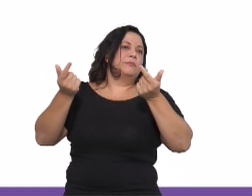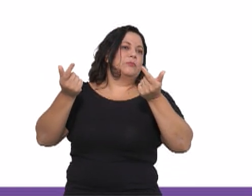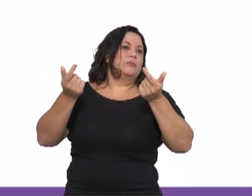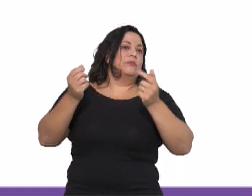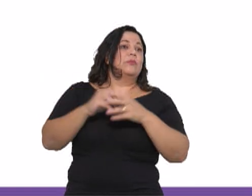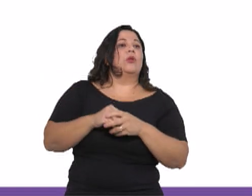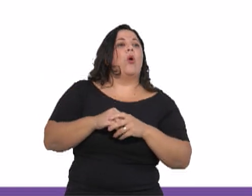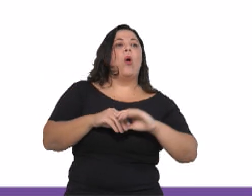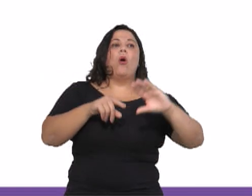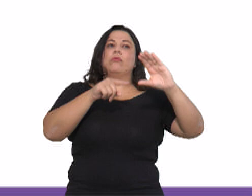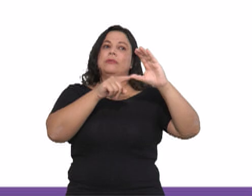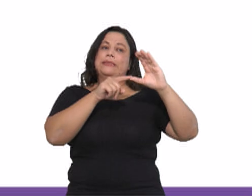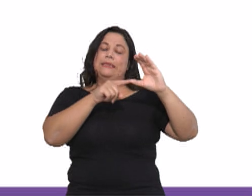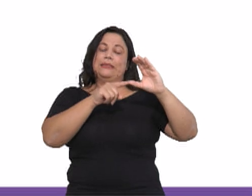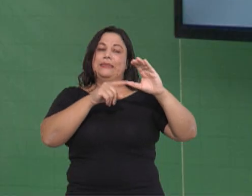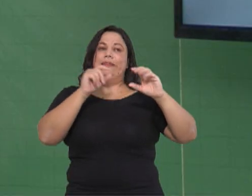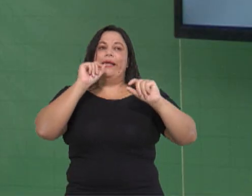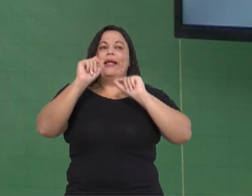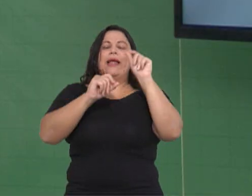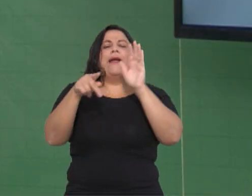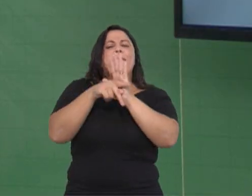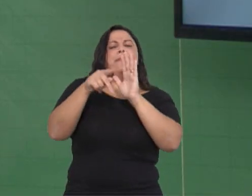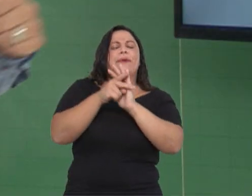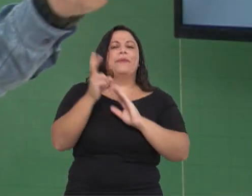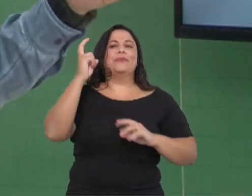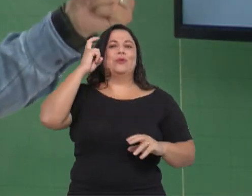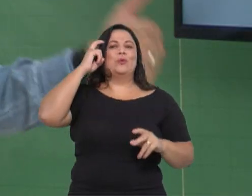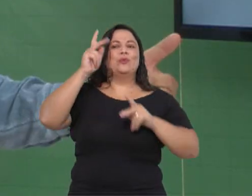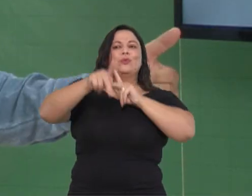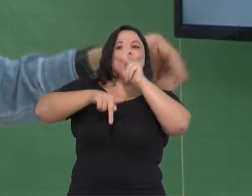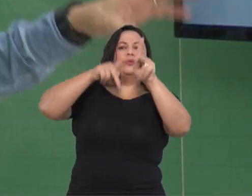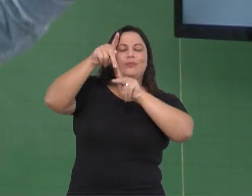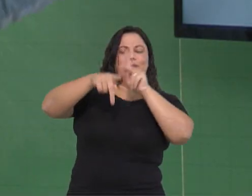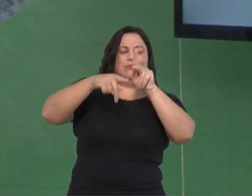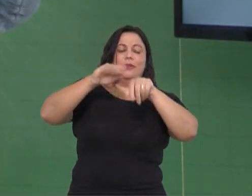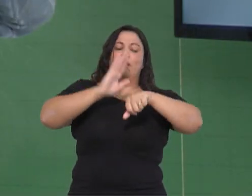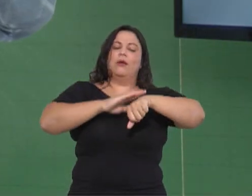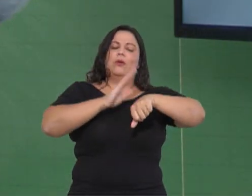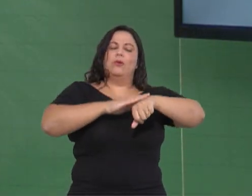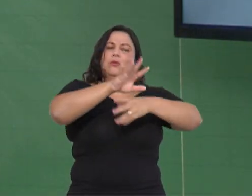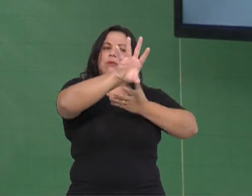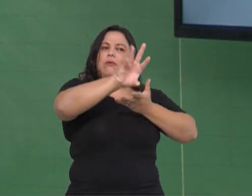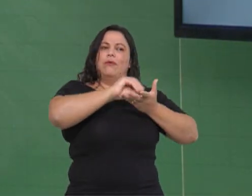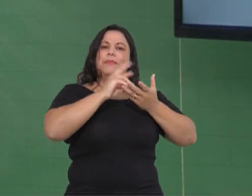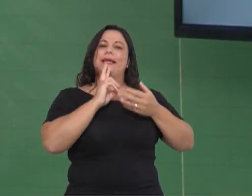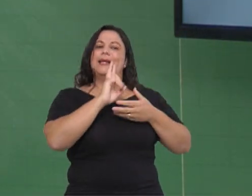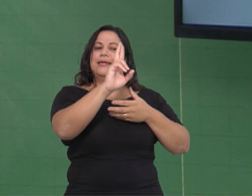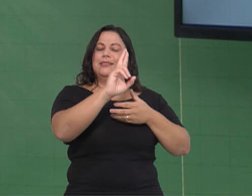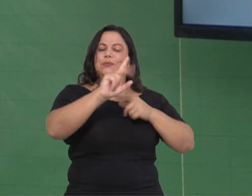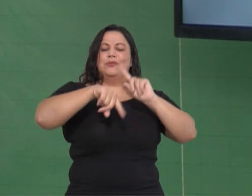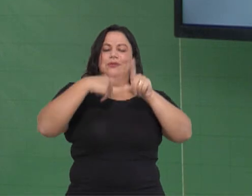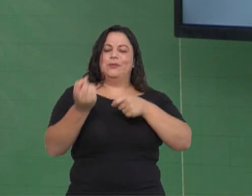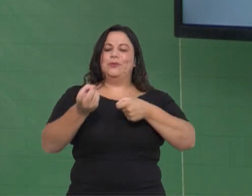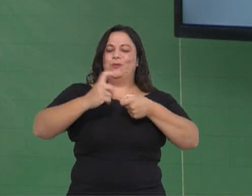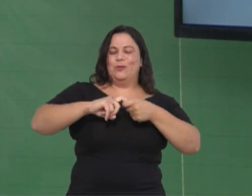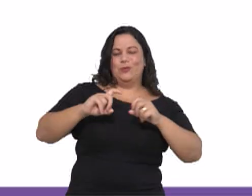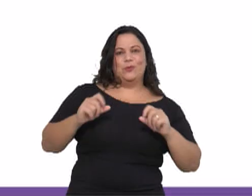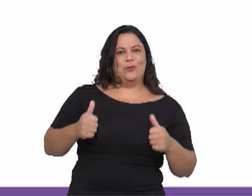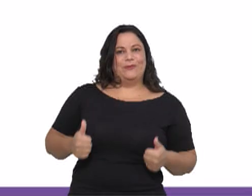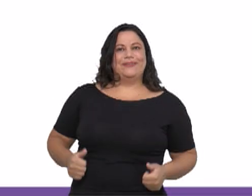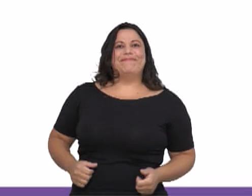da cultura popular. Vou dar um tempo para vocês copiarem, responderem, na sequência a gente volta com a resolução.